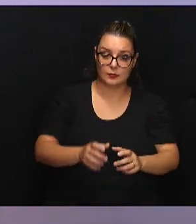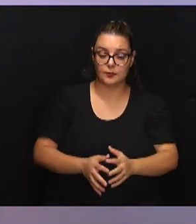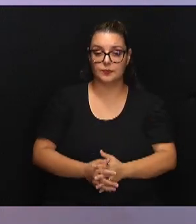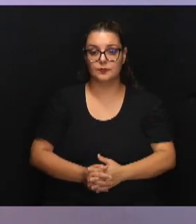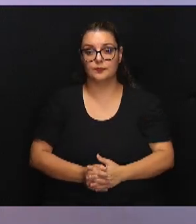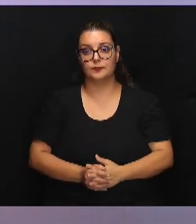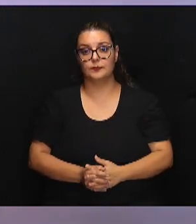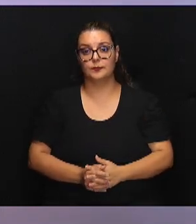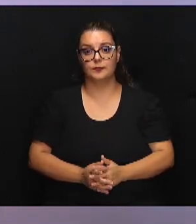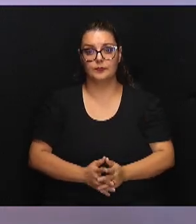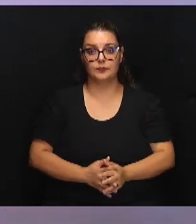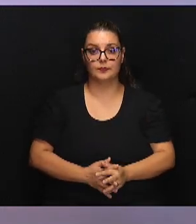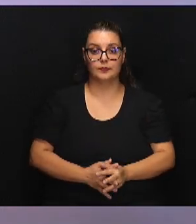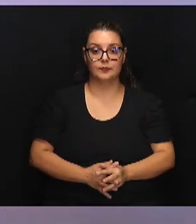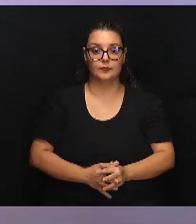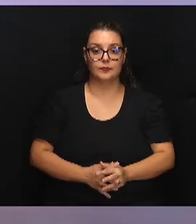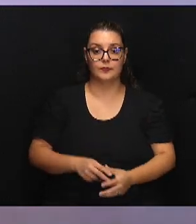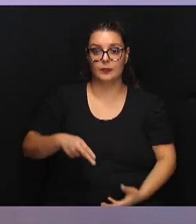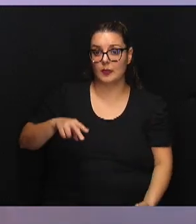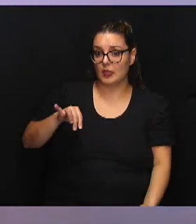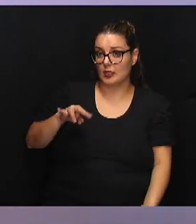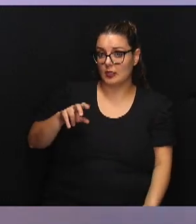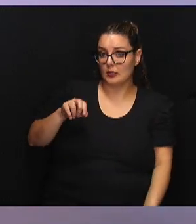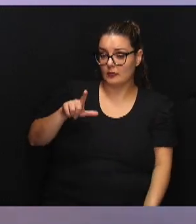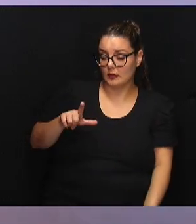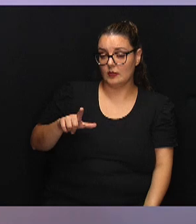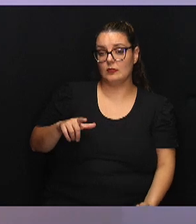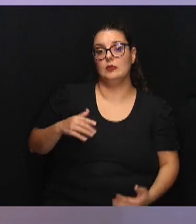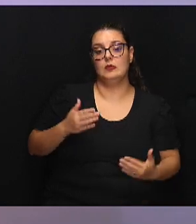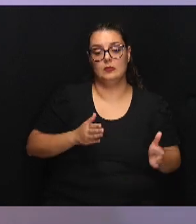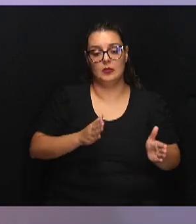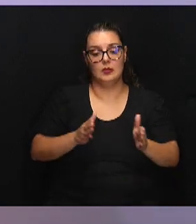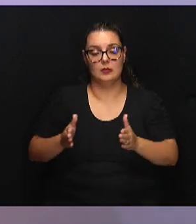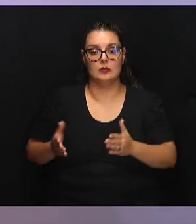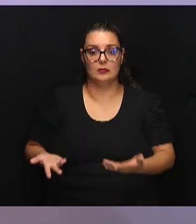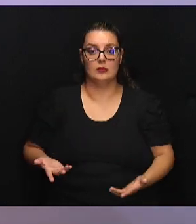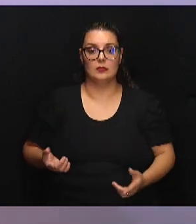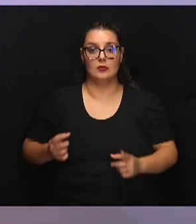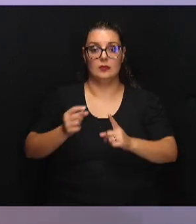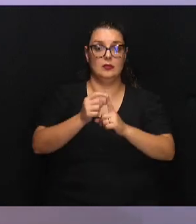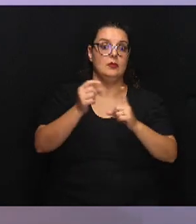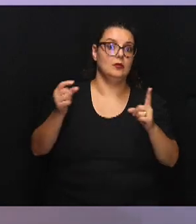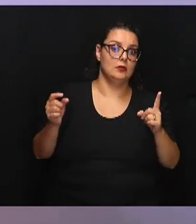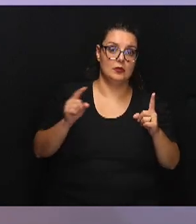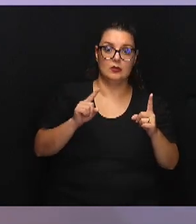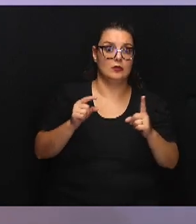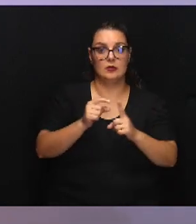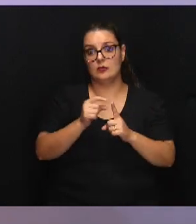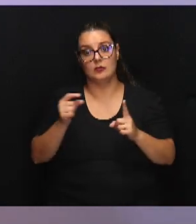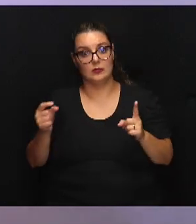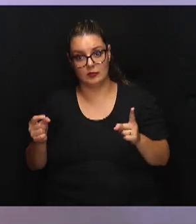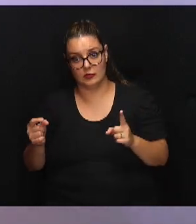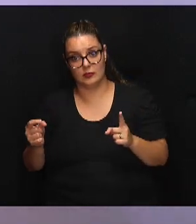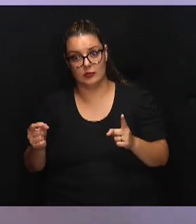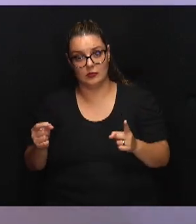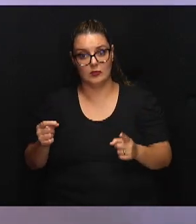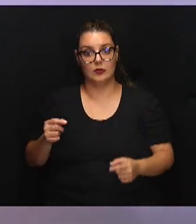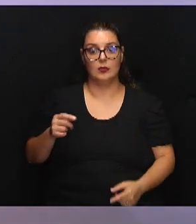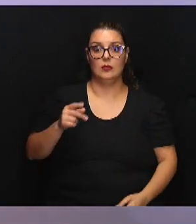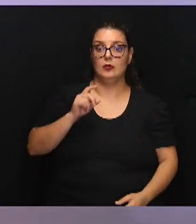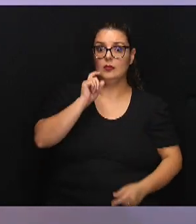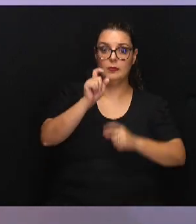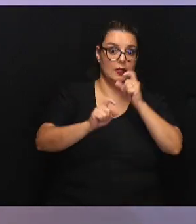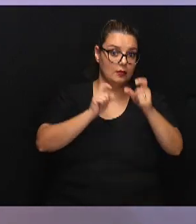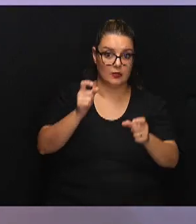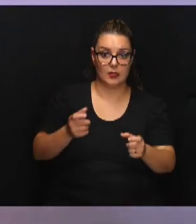ali níveis, etapas que ela já atingiu. Então, falava frases, agora não fala mais frases. Ou falava palavras,